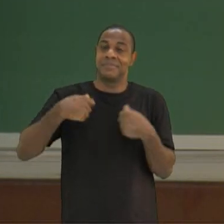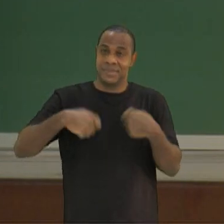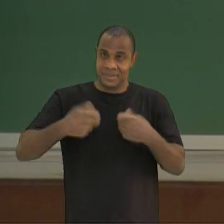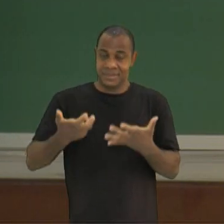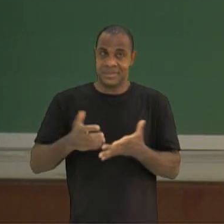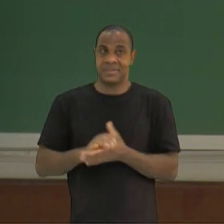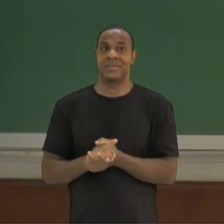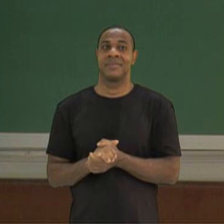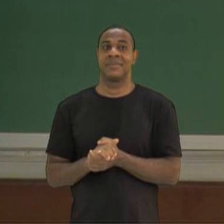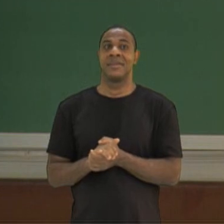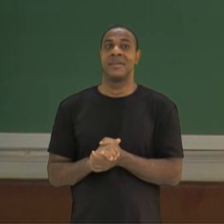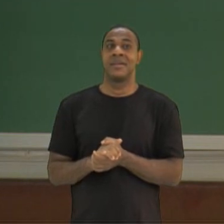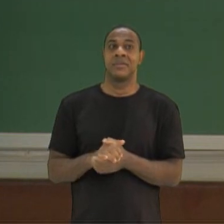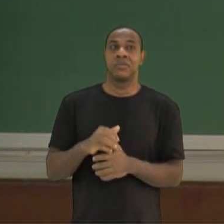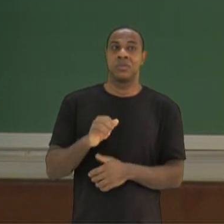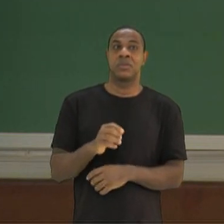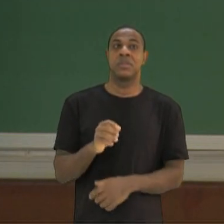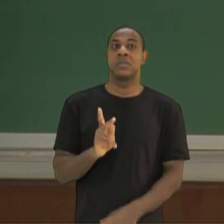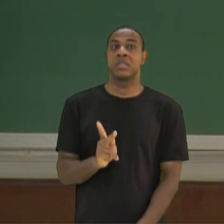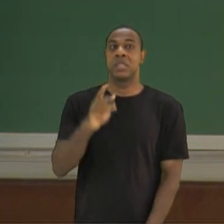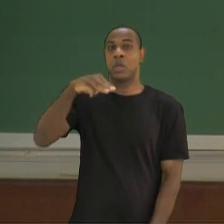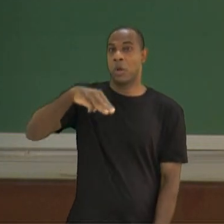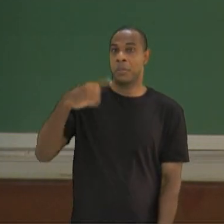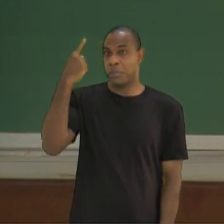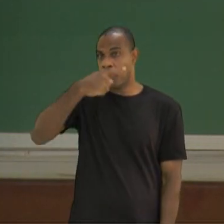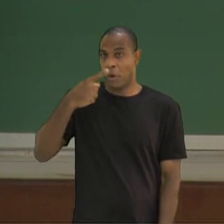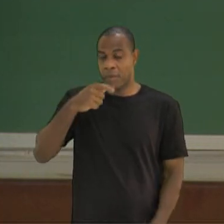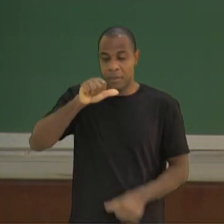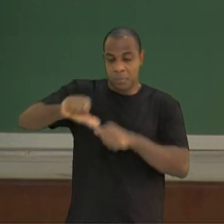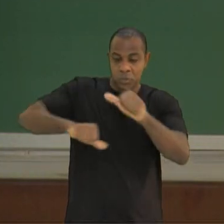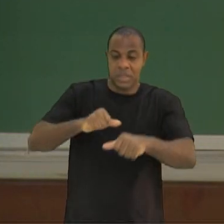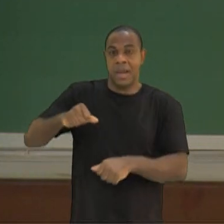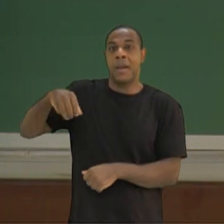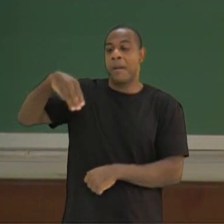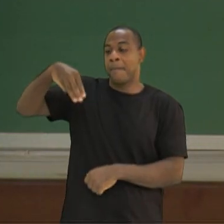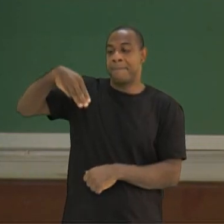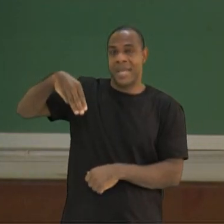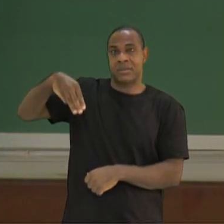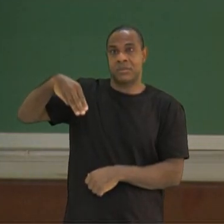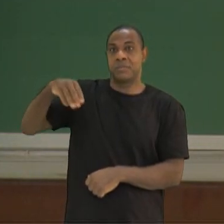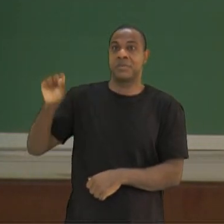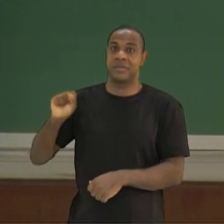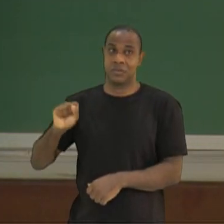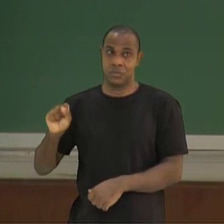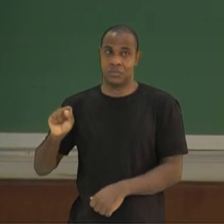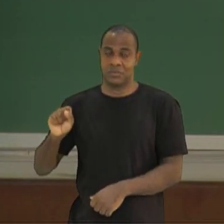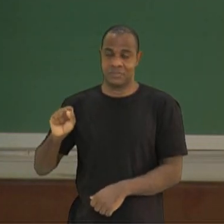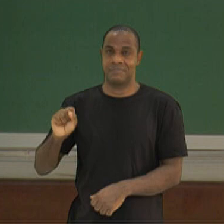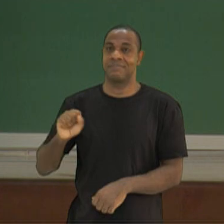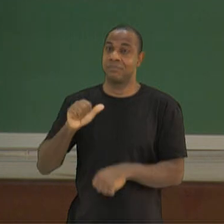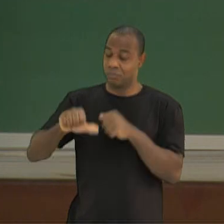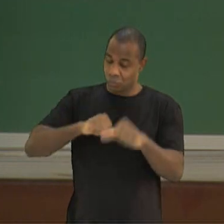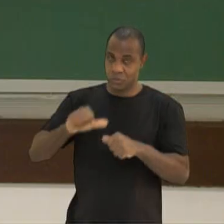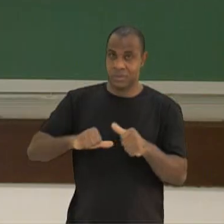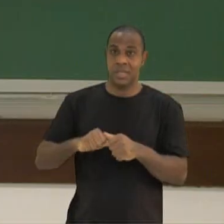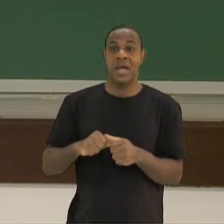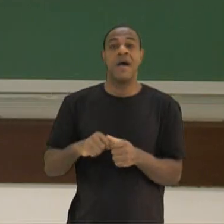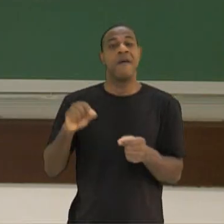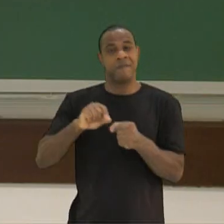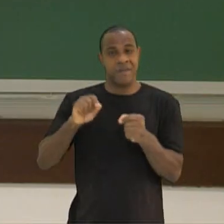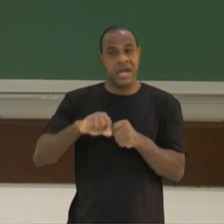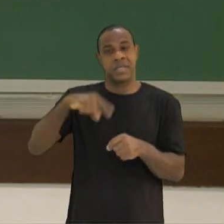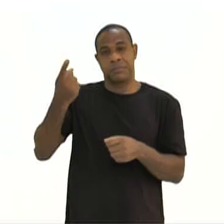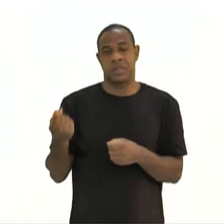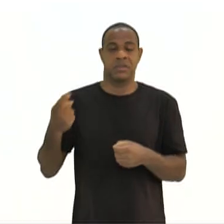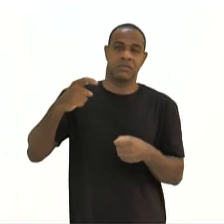para metros por segundo, daí que você vai usar a fórmula da aceleração, ok? Então, resolve aí e nós já